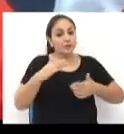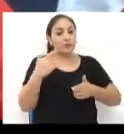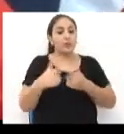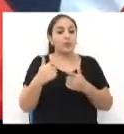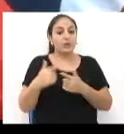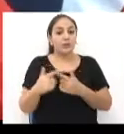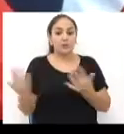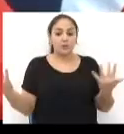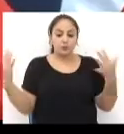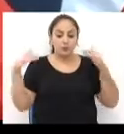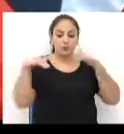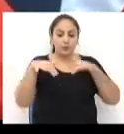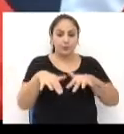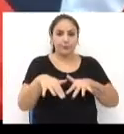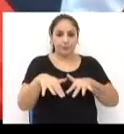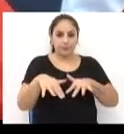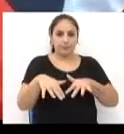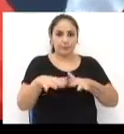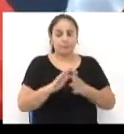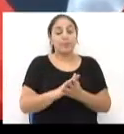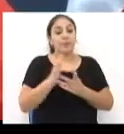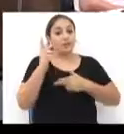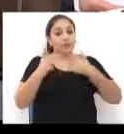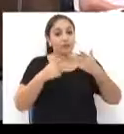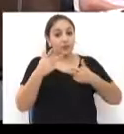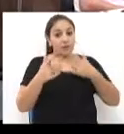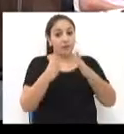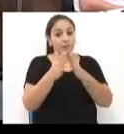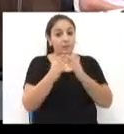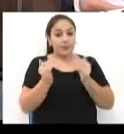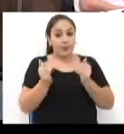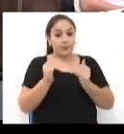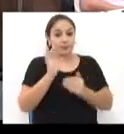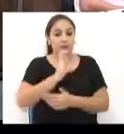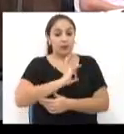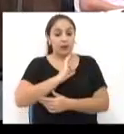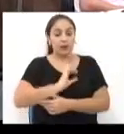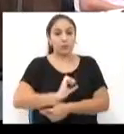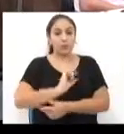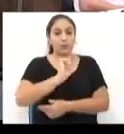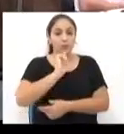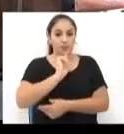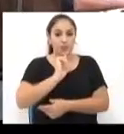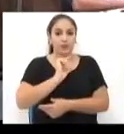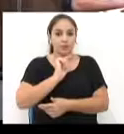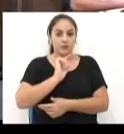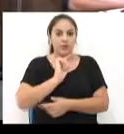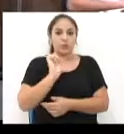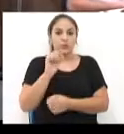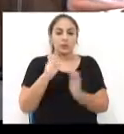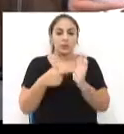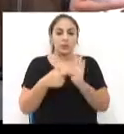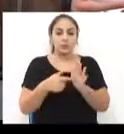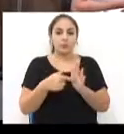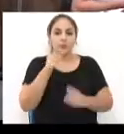que levaram os servidores até o Legislativo. Eles pedem um reajuste maior do que o oferecido pelo